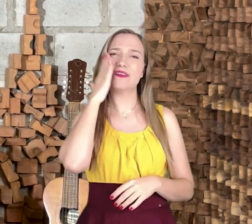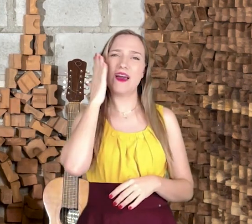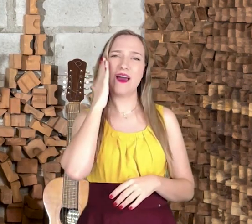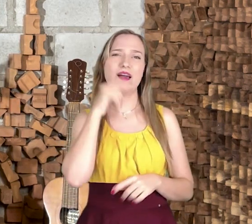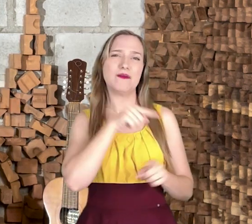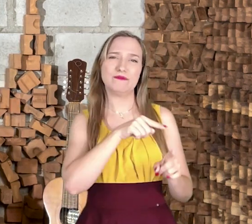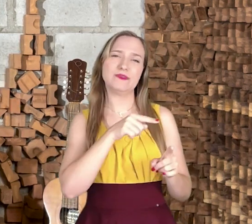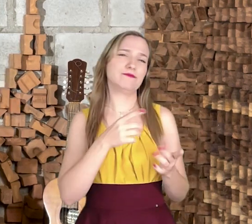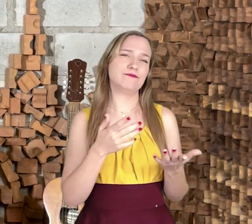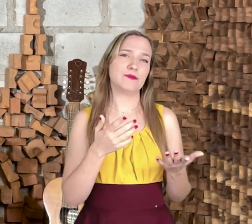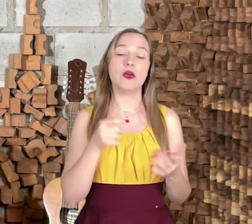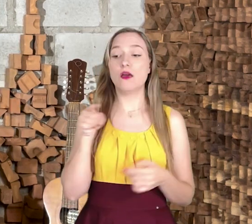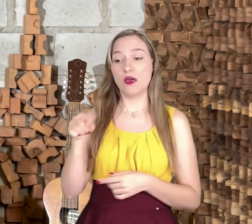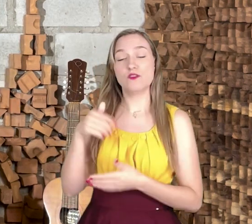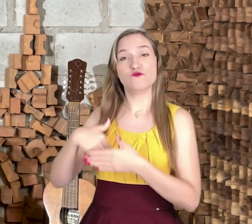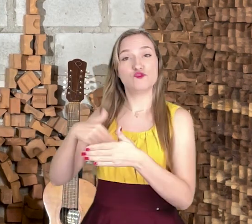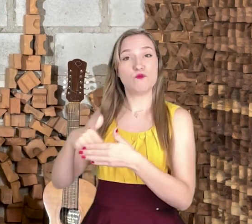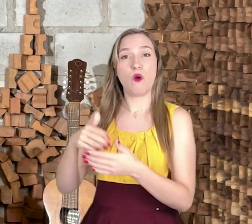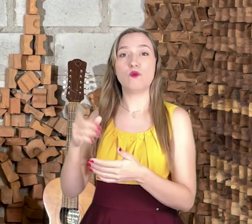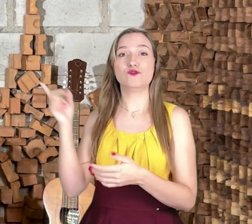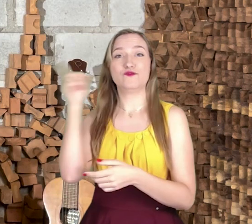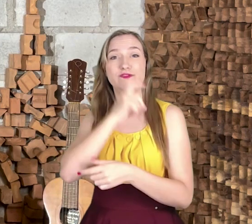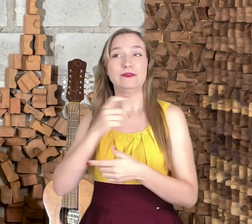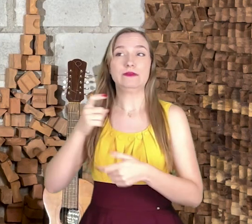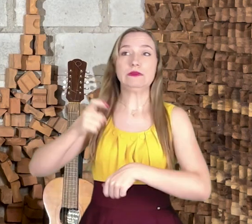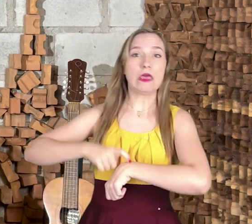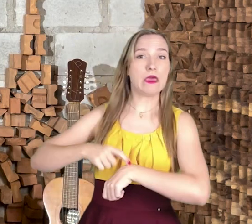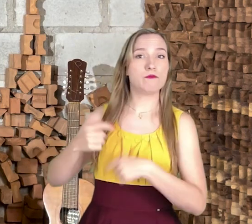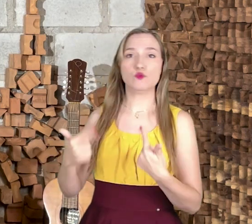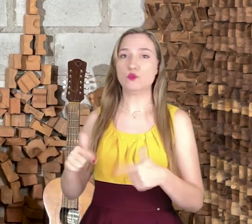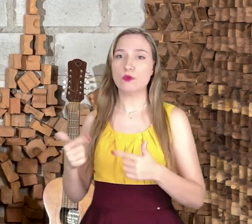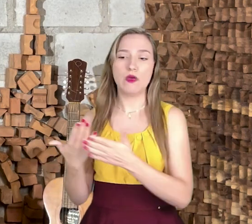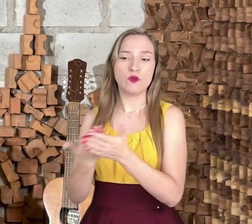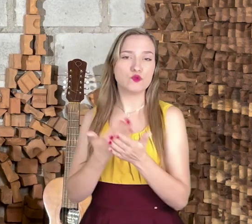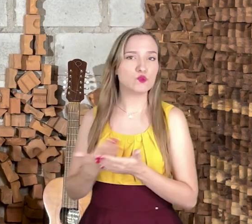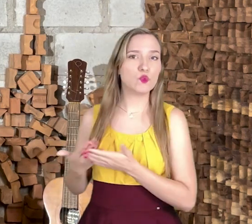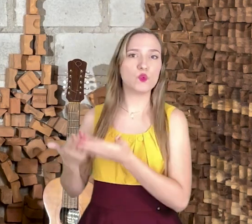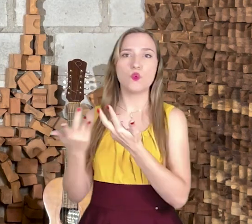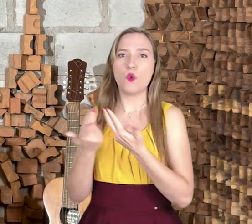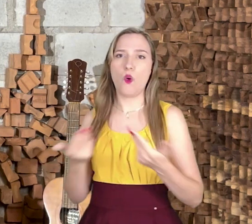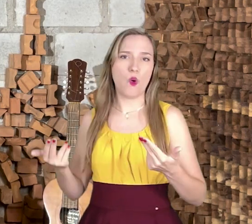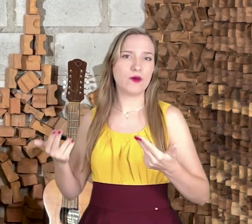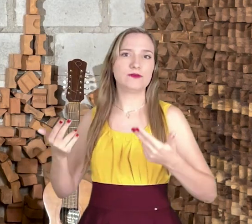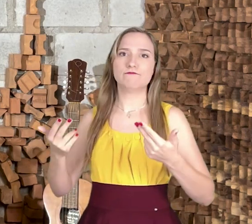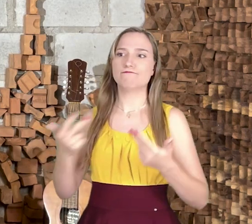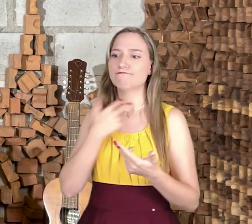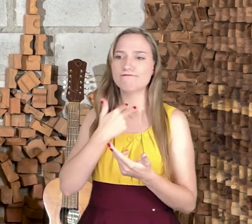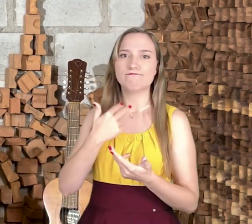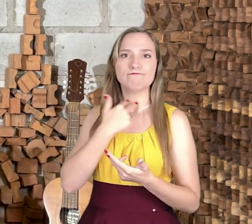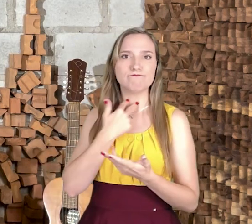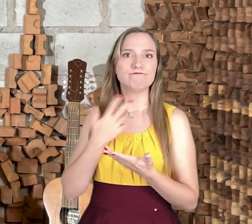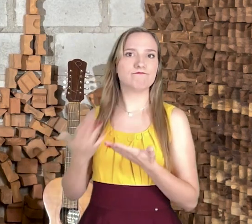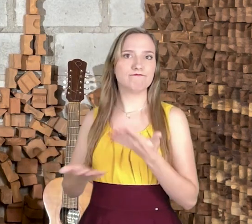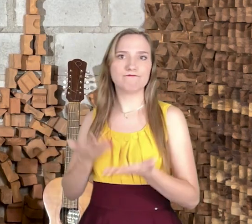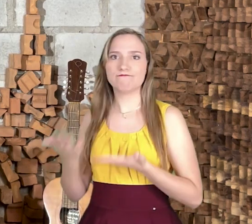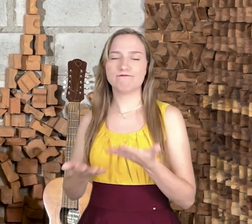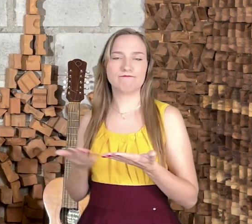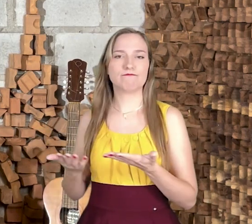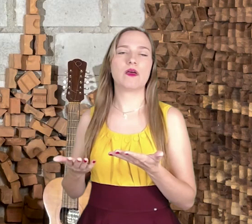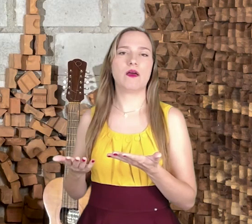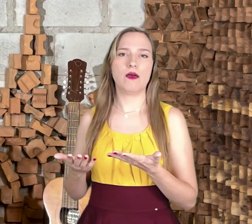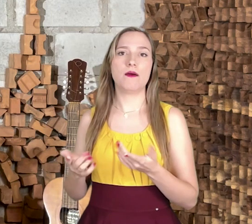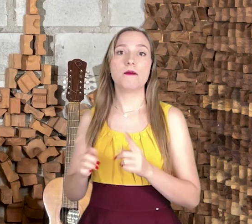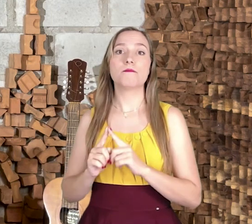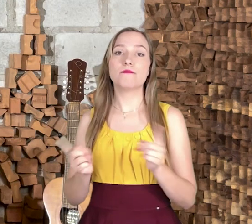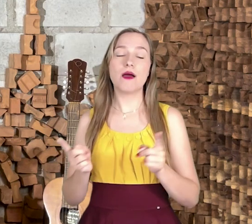difícil, ele não tem muito tempo para poder investir na educação dele, muitas vezes ele faz isso para os filhos. E, por outro